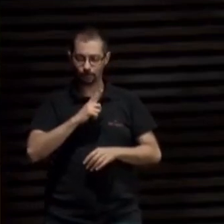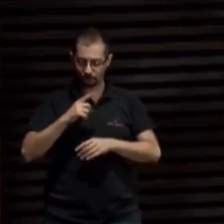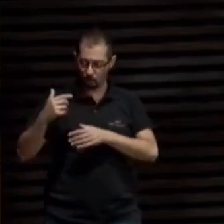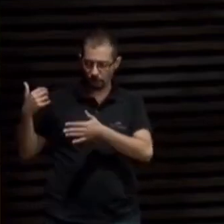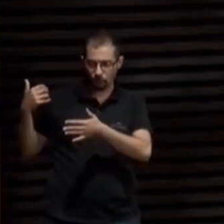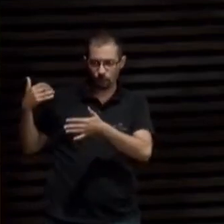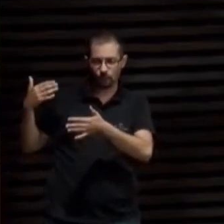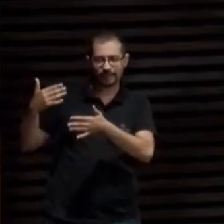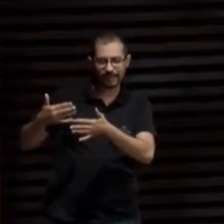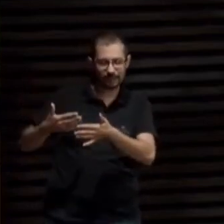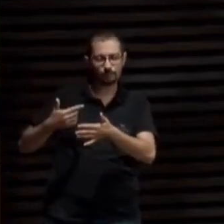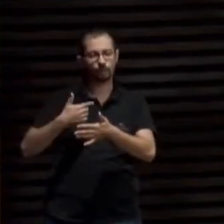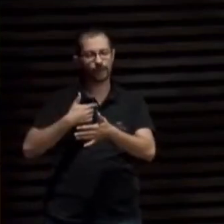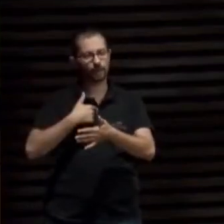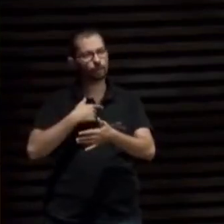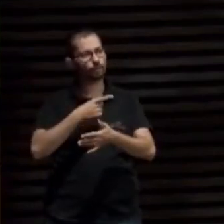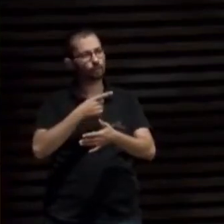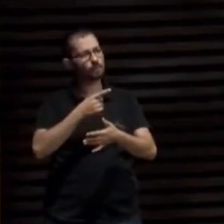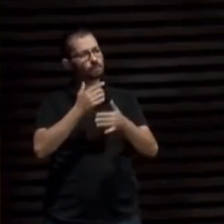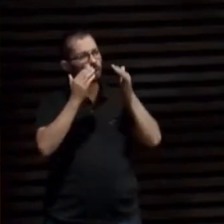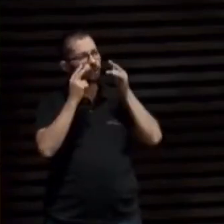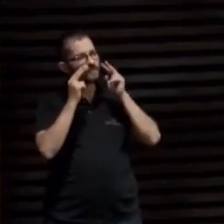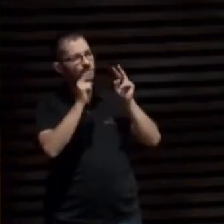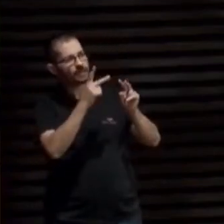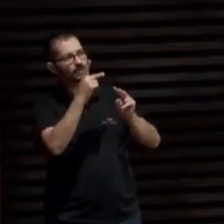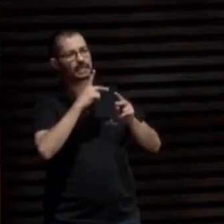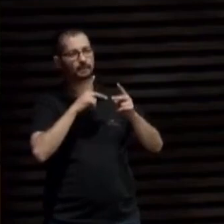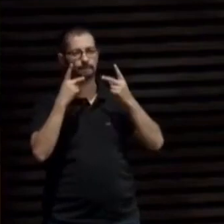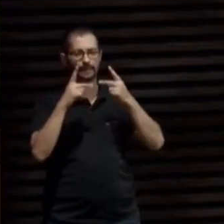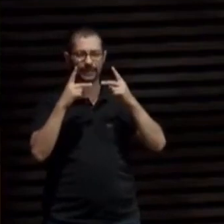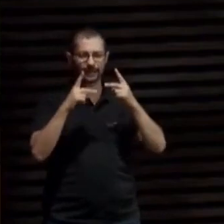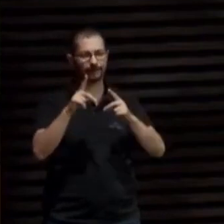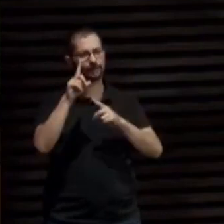sobre o globalismo que o senhor falava na igreja e